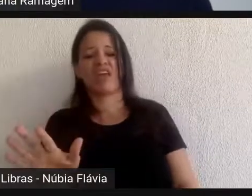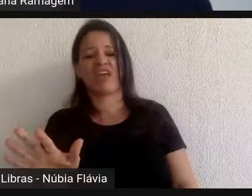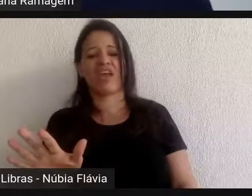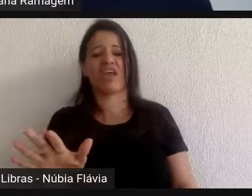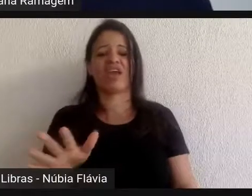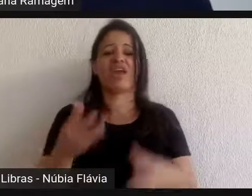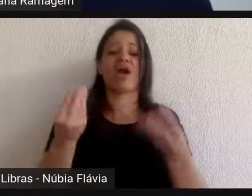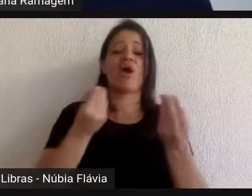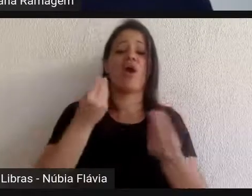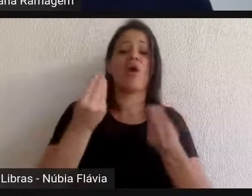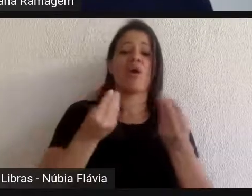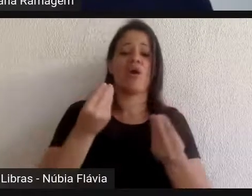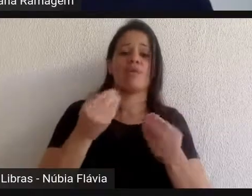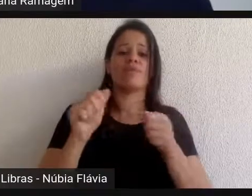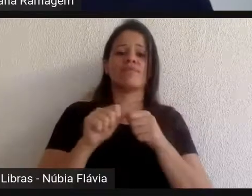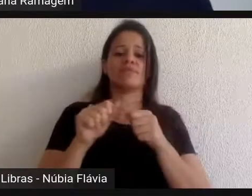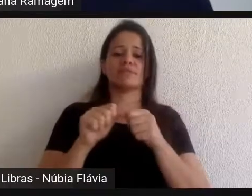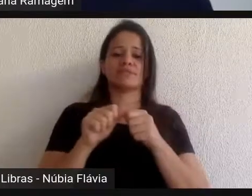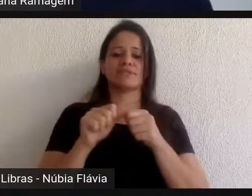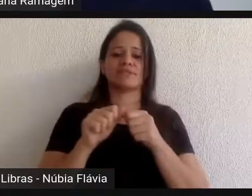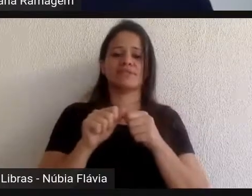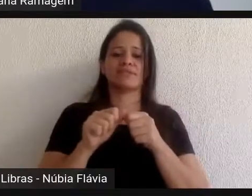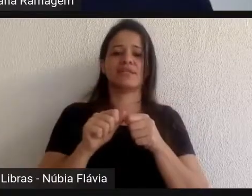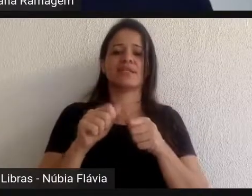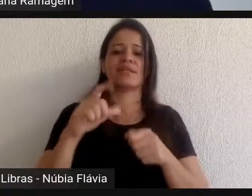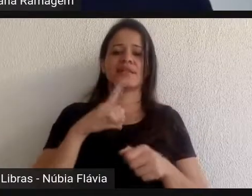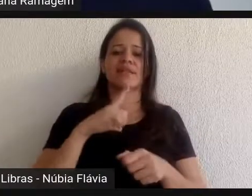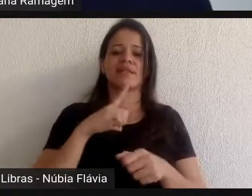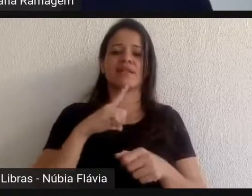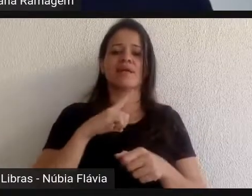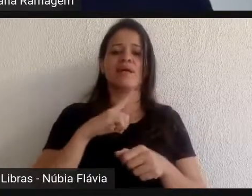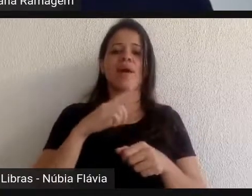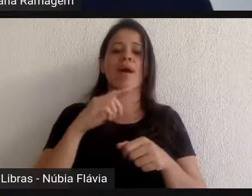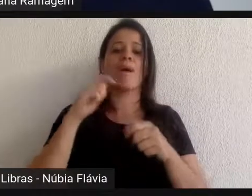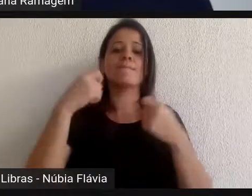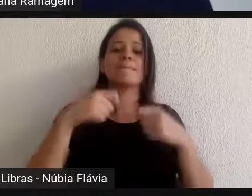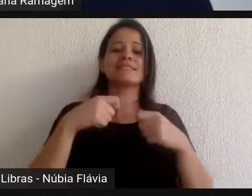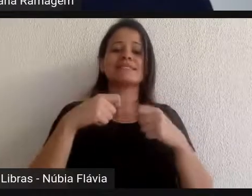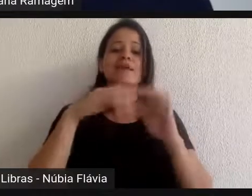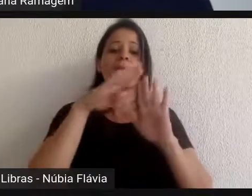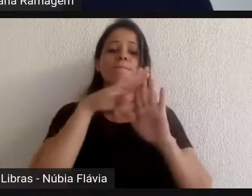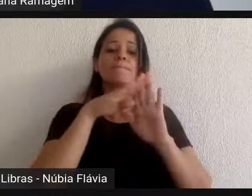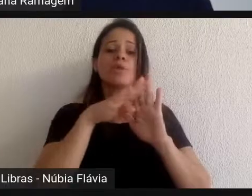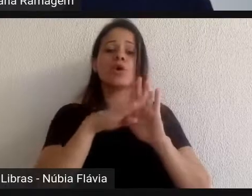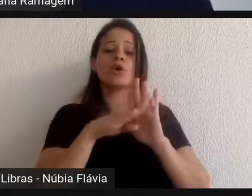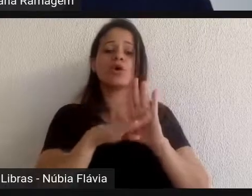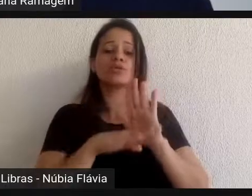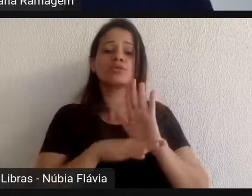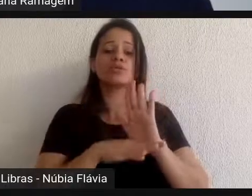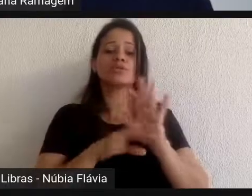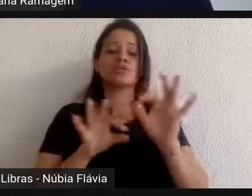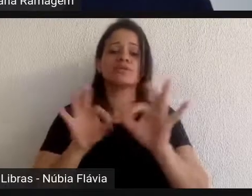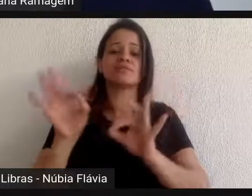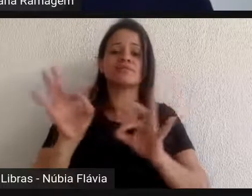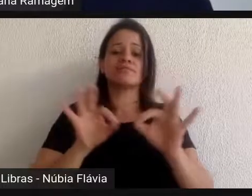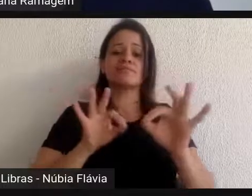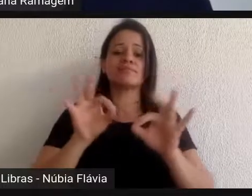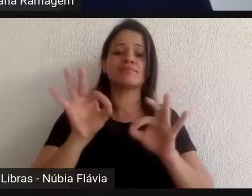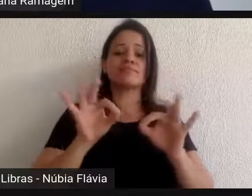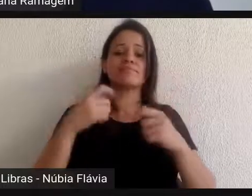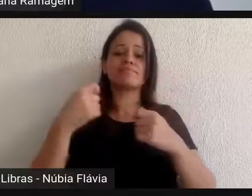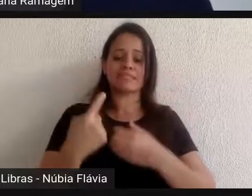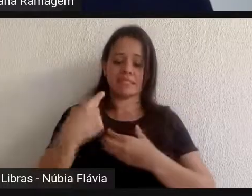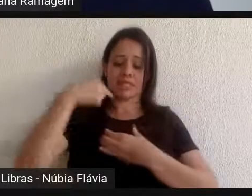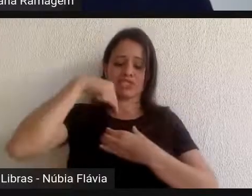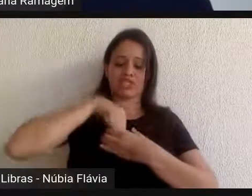bem? Como eu falei anteriormente, isso se trata de um projeto genético que está inserido